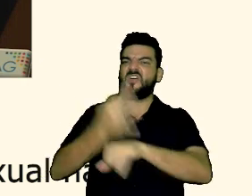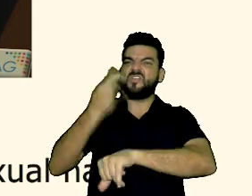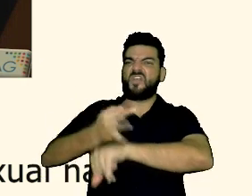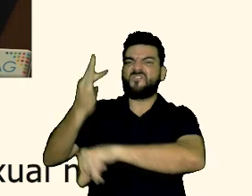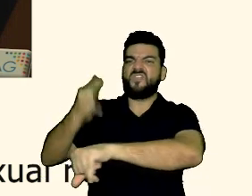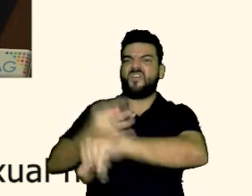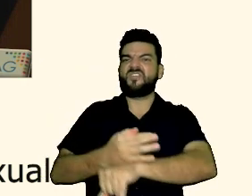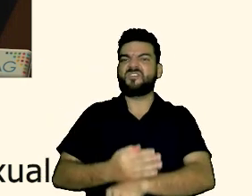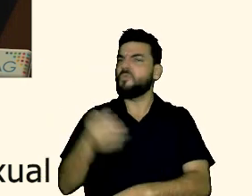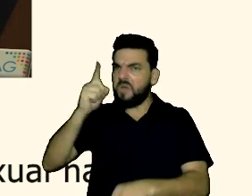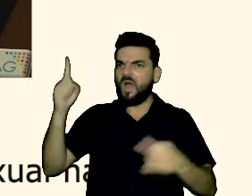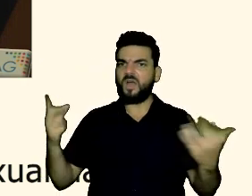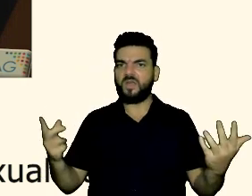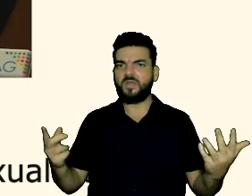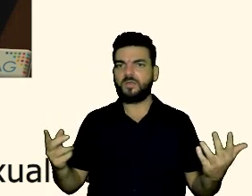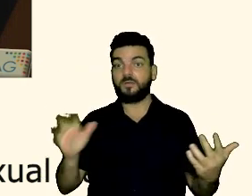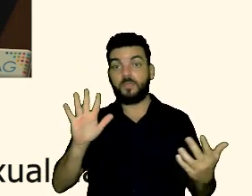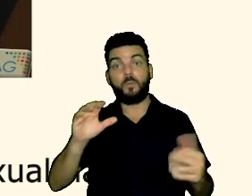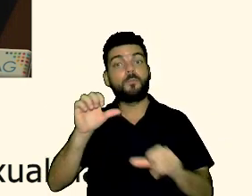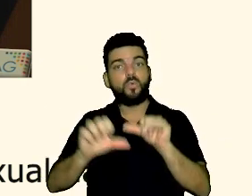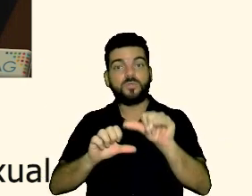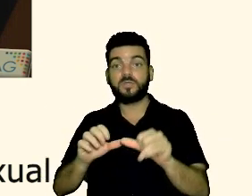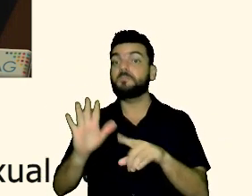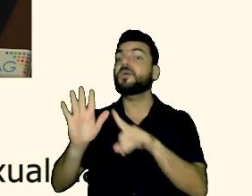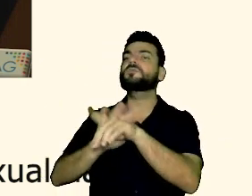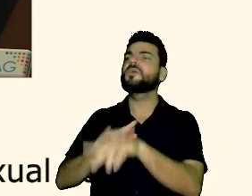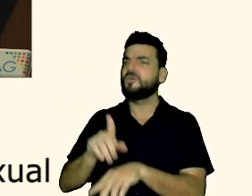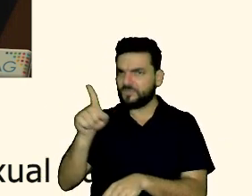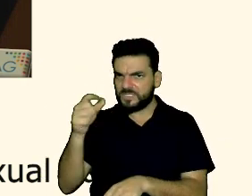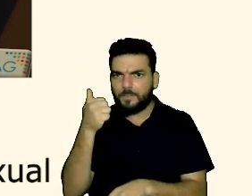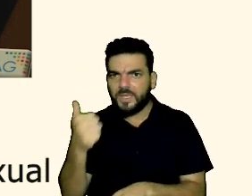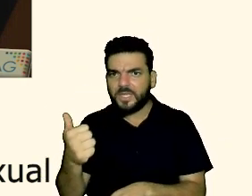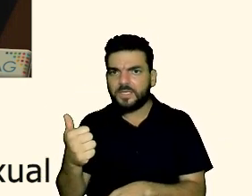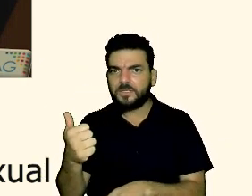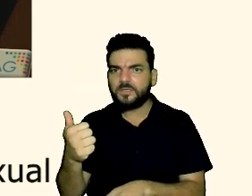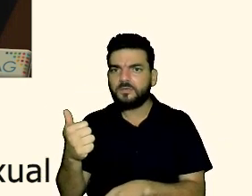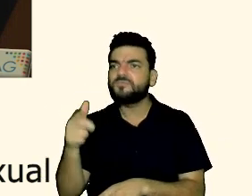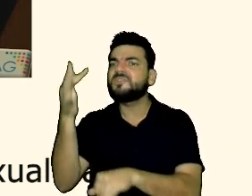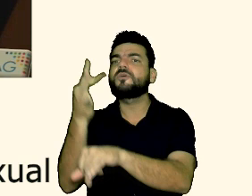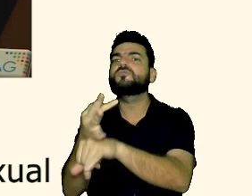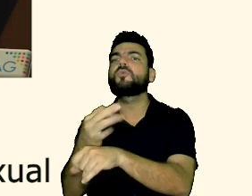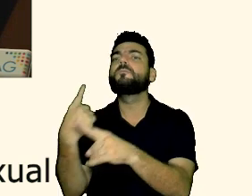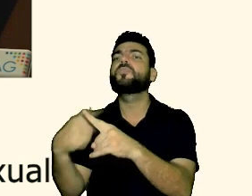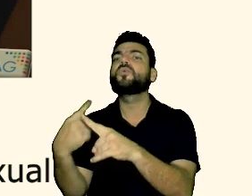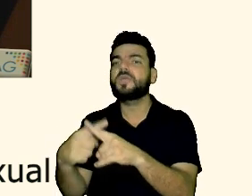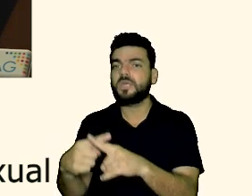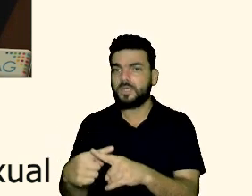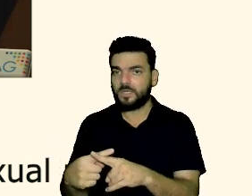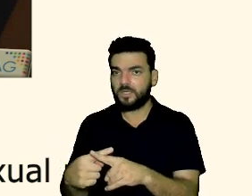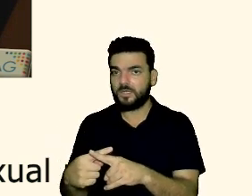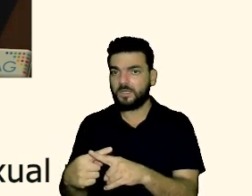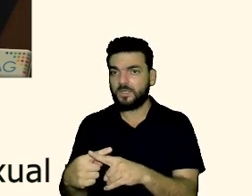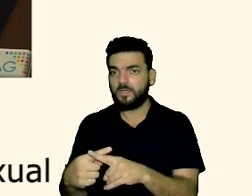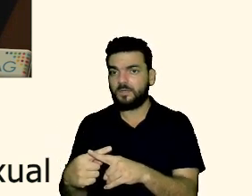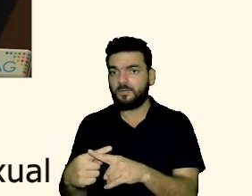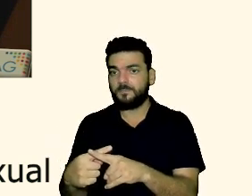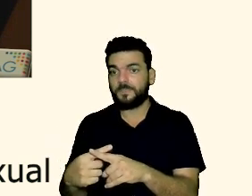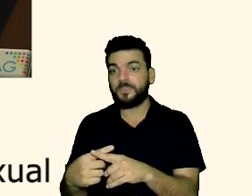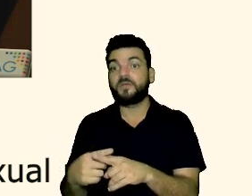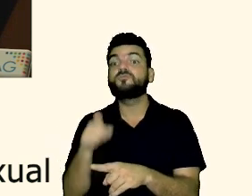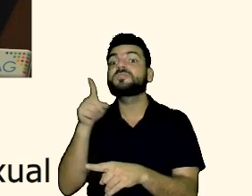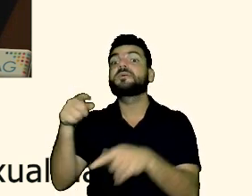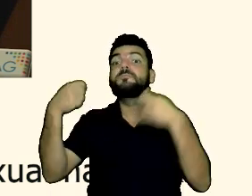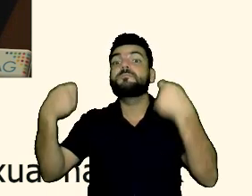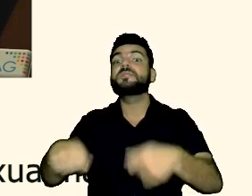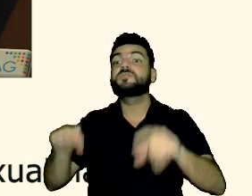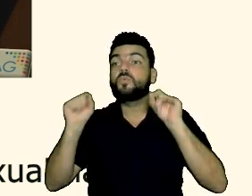nós destrinchamos isso até a hora que eu pergunto para a pessoa, o que você quer falar? Você quer me dizer alguma coisa sobre isso?